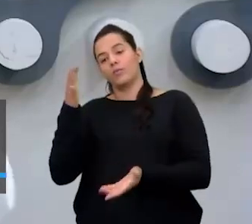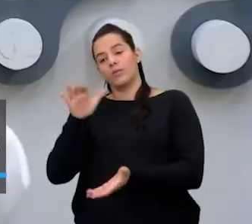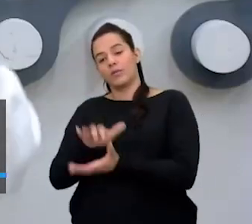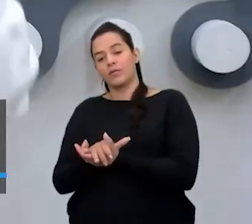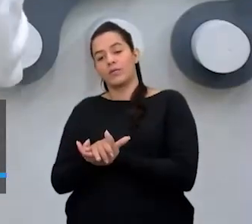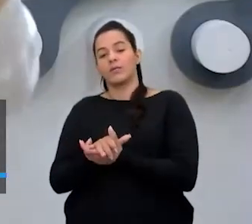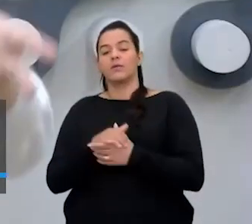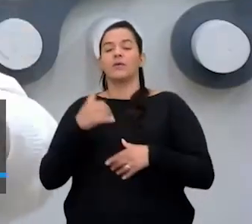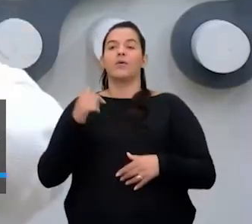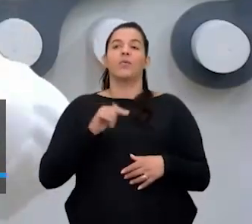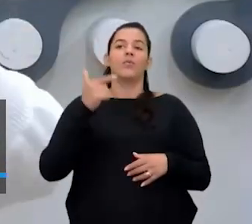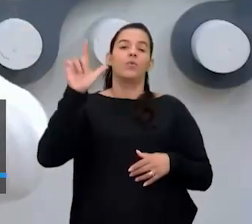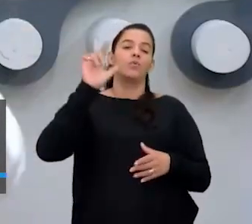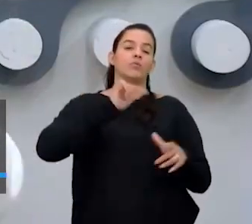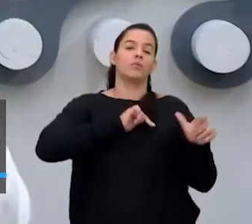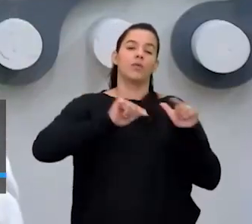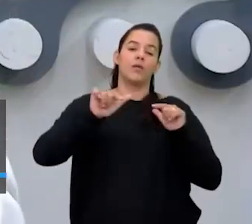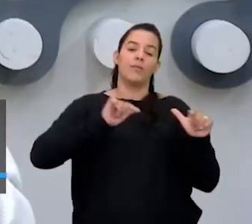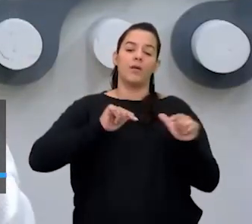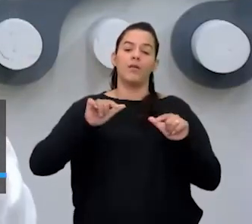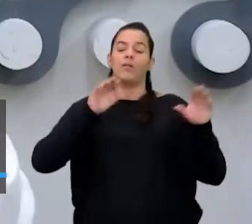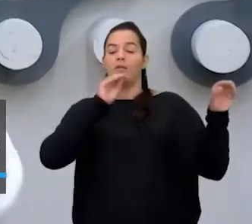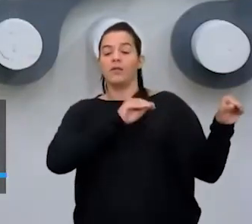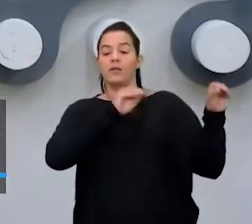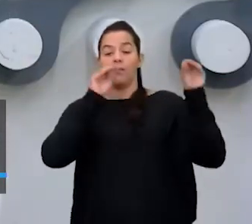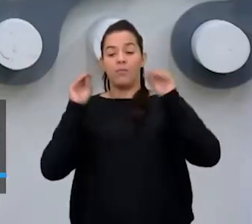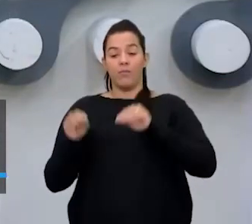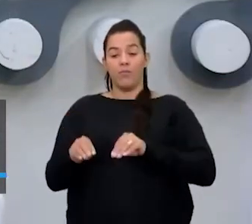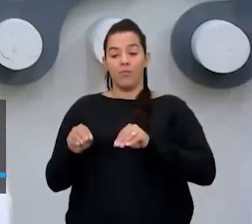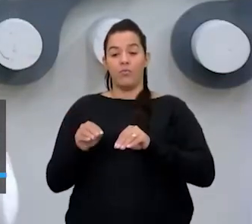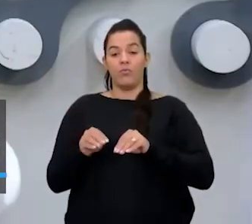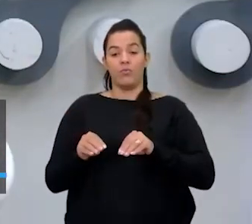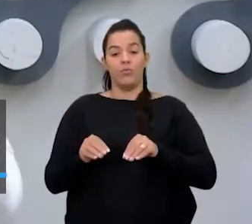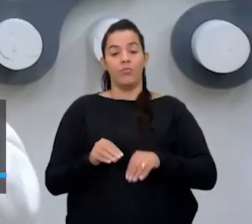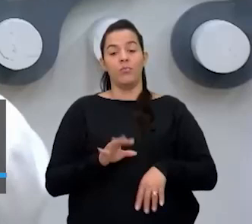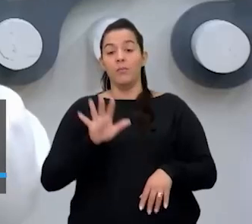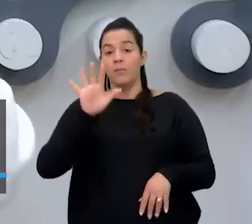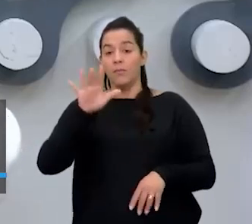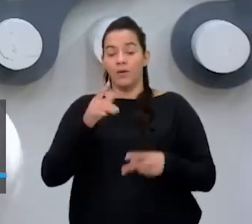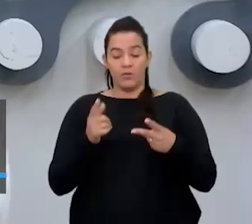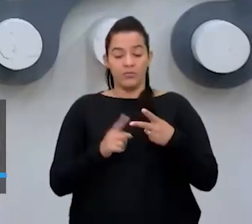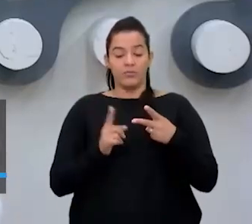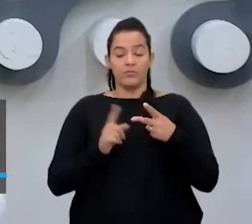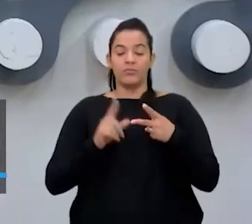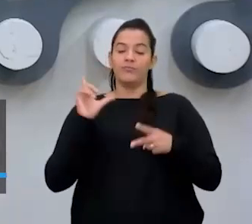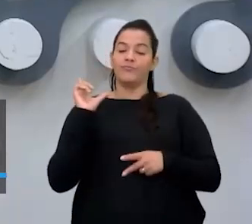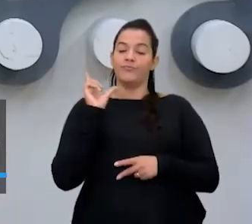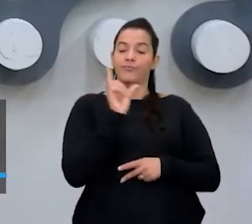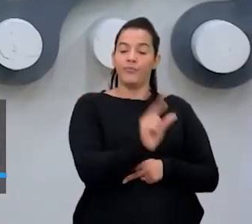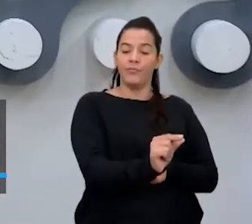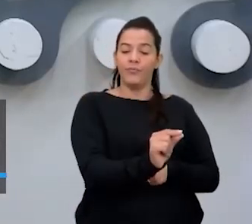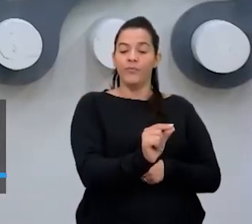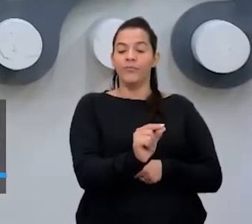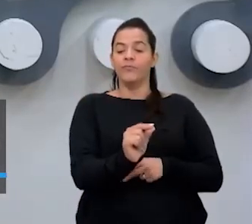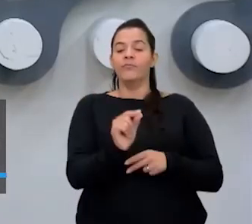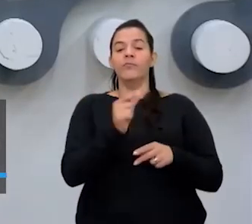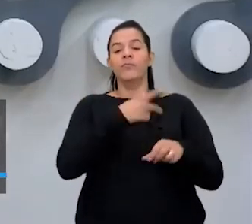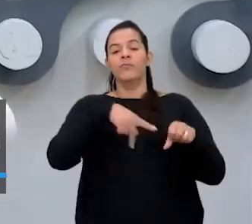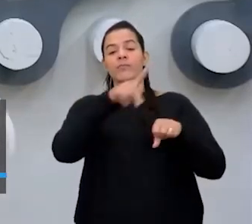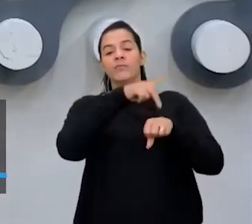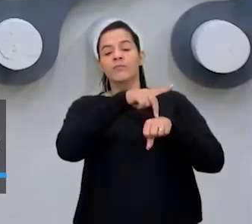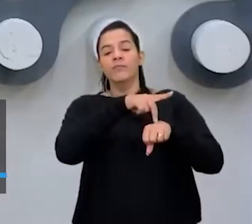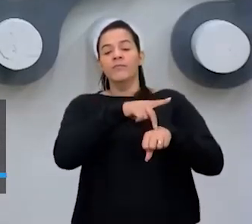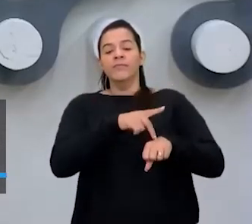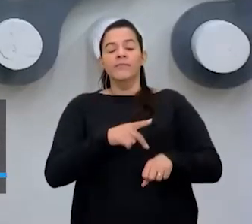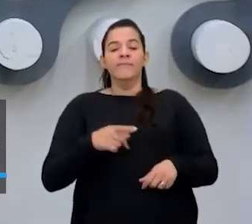ele vai para um outro emprego, ele vai, tá certo? Agora, o refúgio, que é uma categoria especial dentro